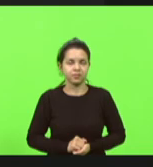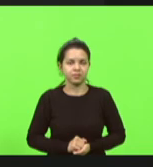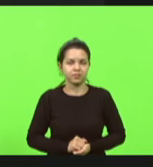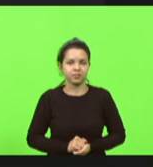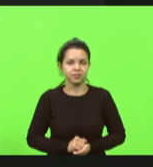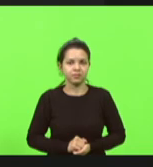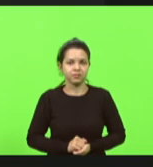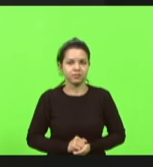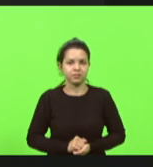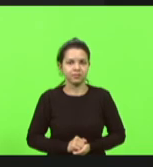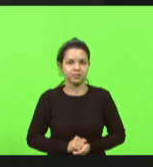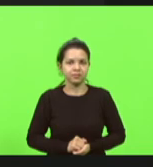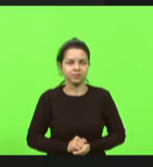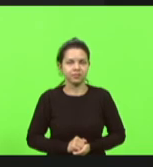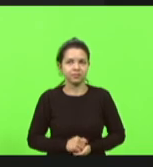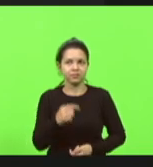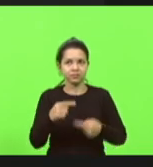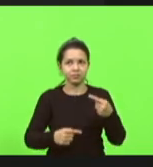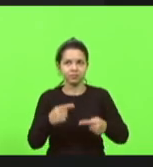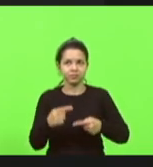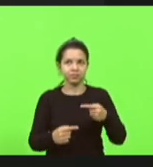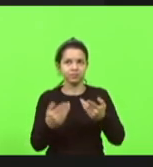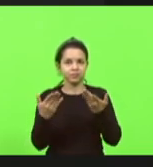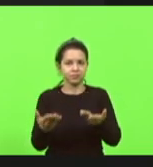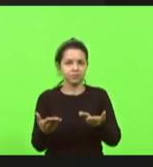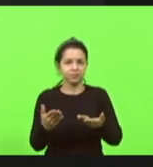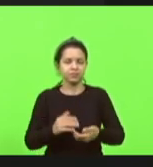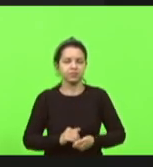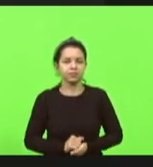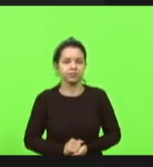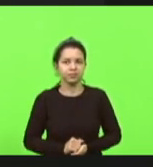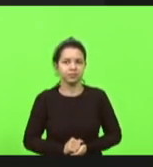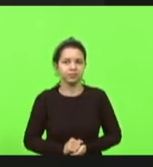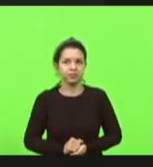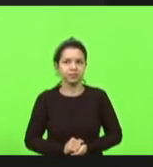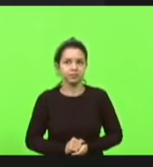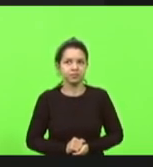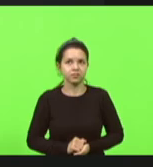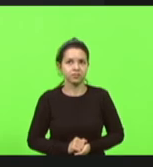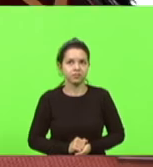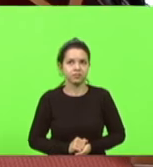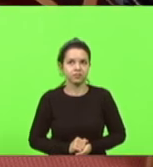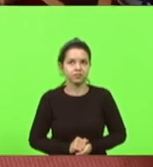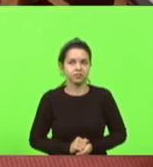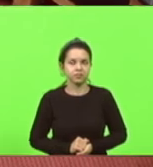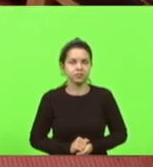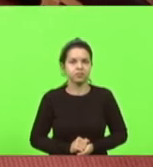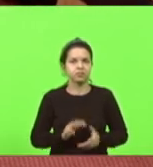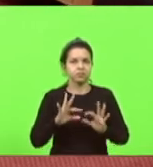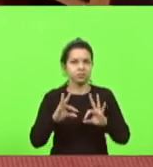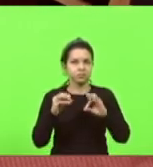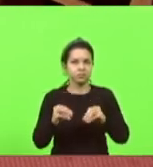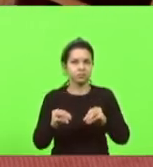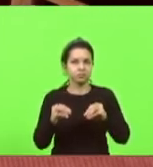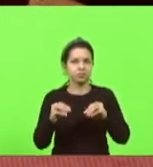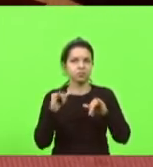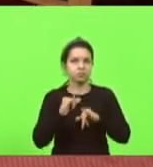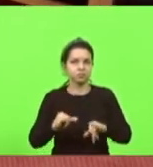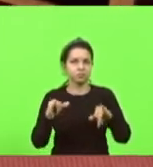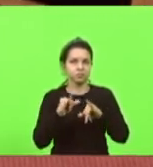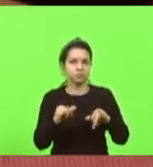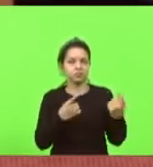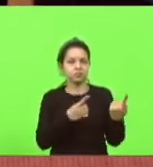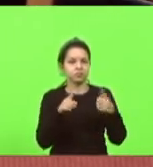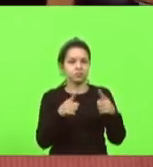Presidente. Para discutir a matéria, deputado. O executivo já se manifestou. Todas as manifestações contrárias estão